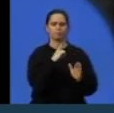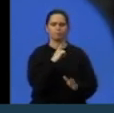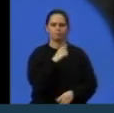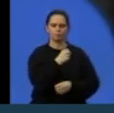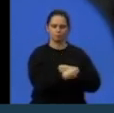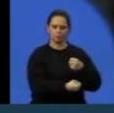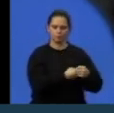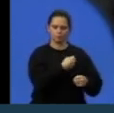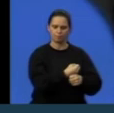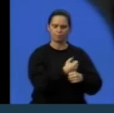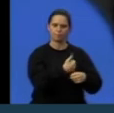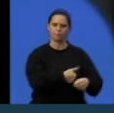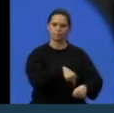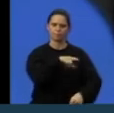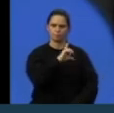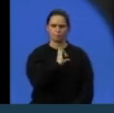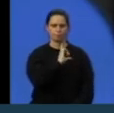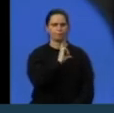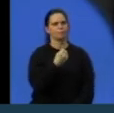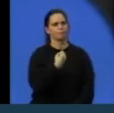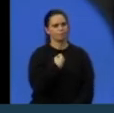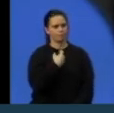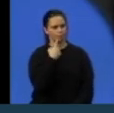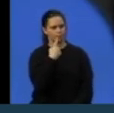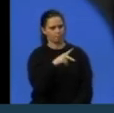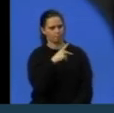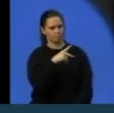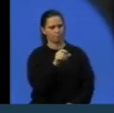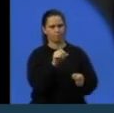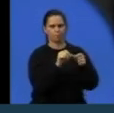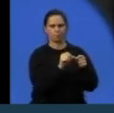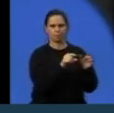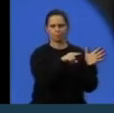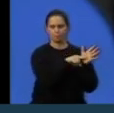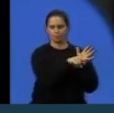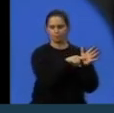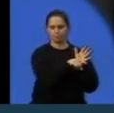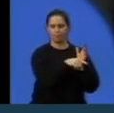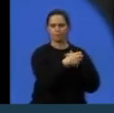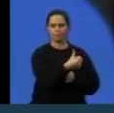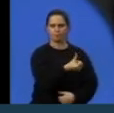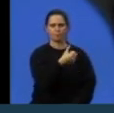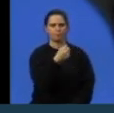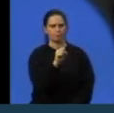ano anterior, que foi realizada essa pesquisa,